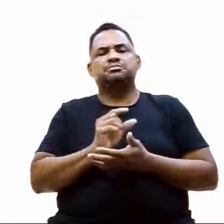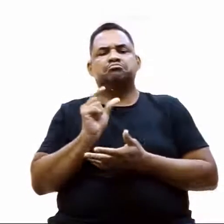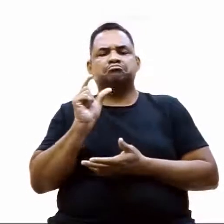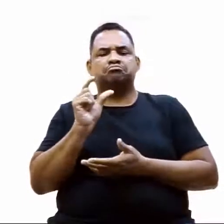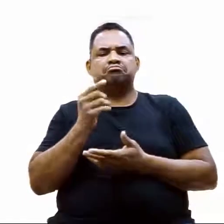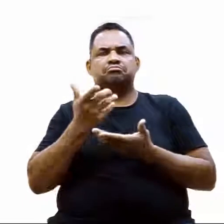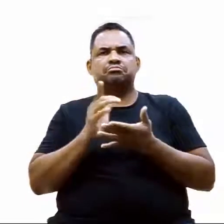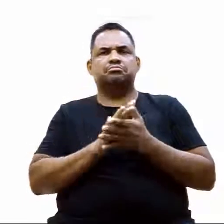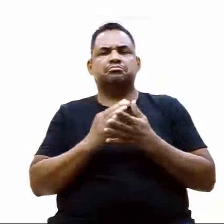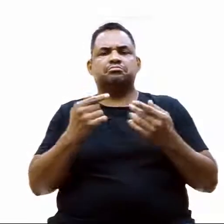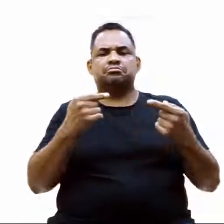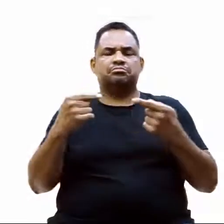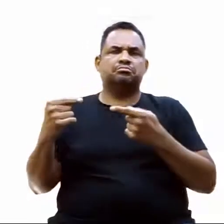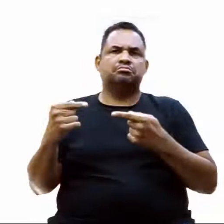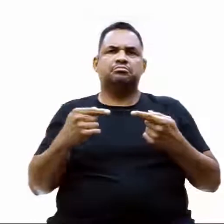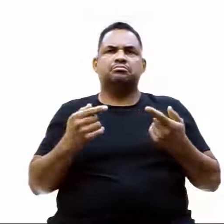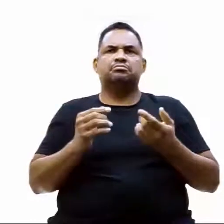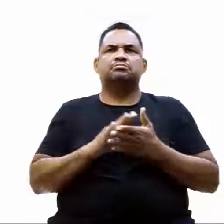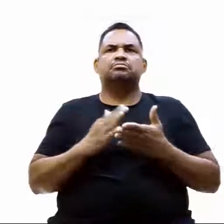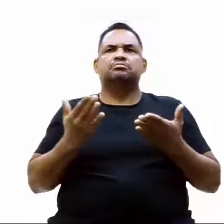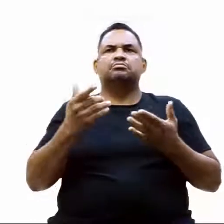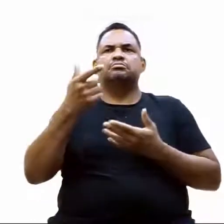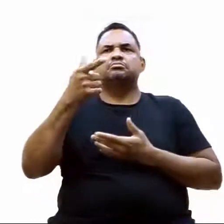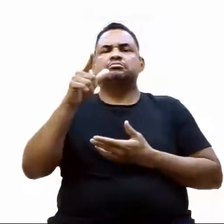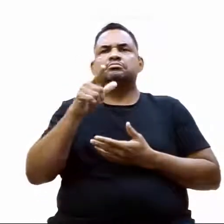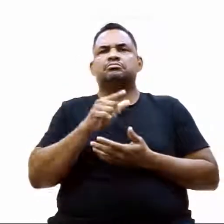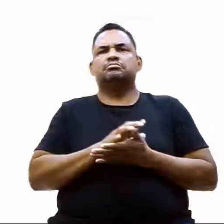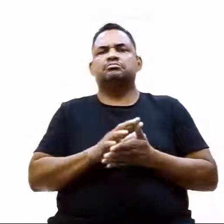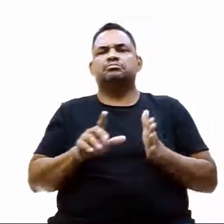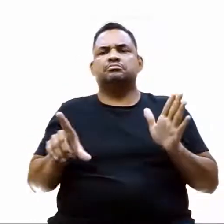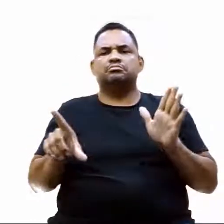diretamente relacionadas com o princípio ou a lei